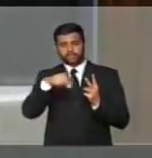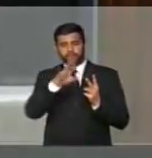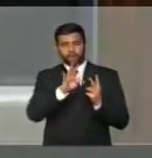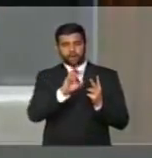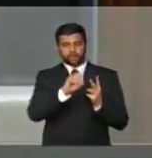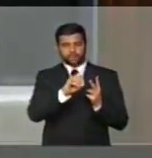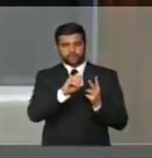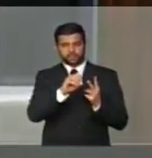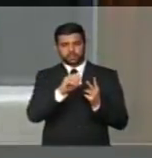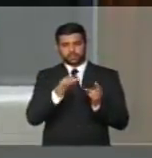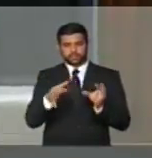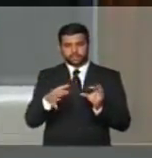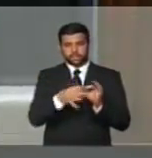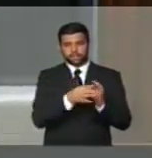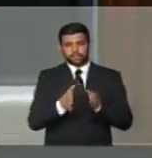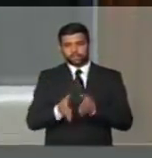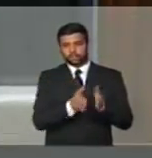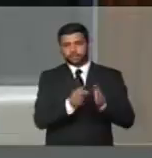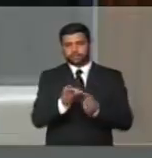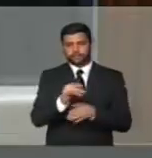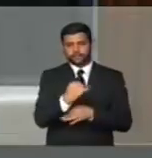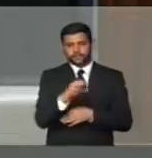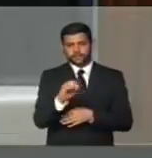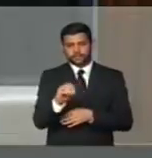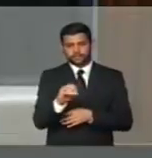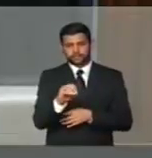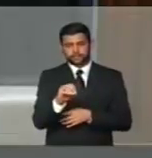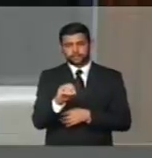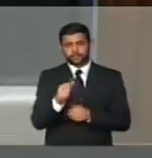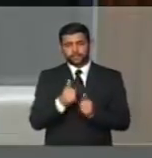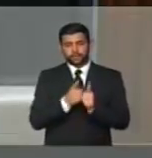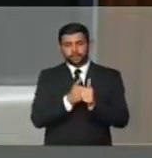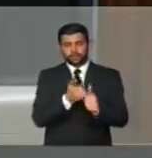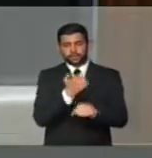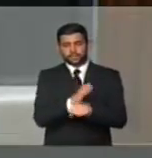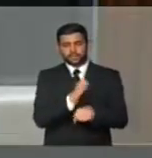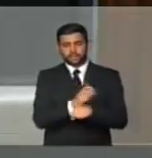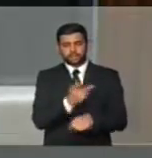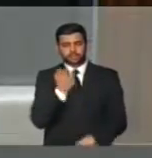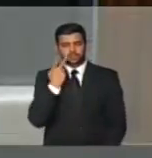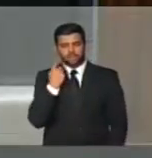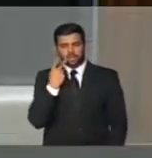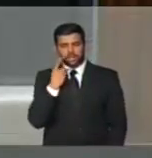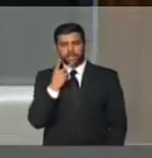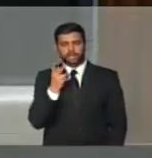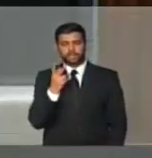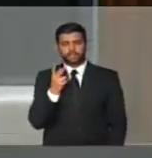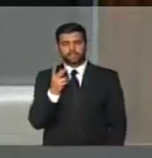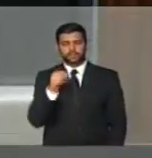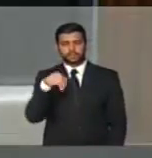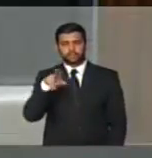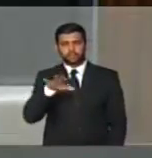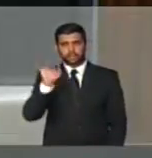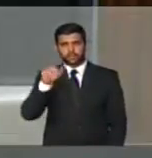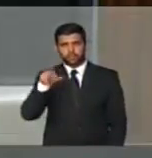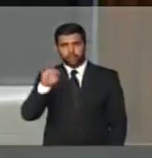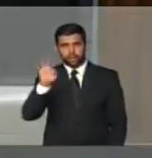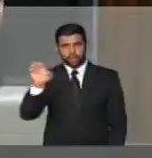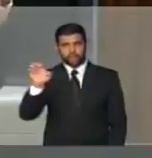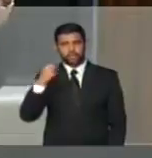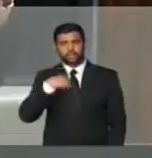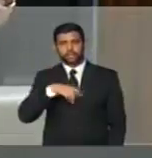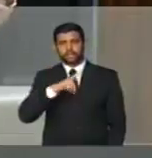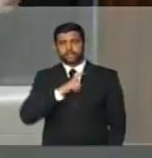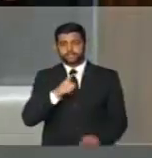norte, de integração do Rio São Francisco com o estado do Ceará, Paraíba, Rio Grande do Norte, esses